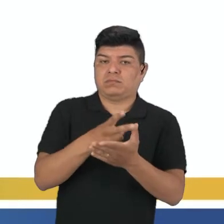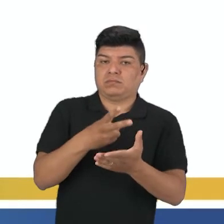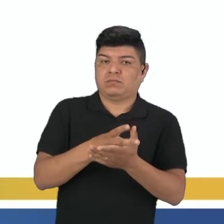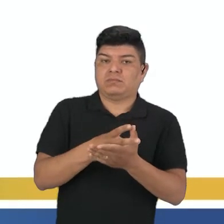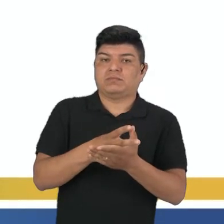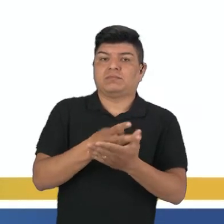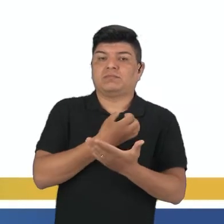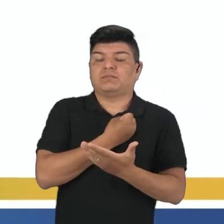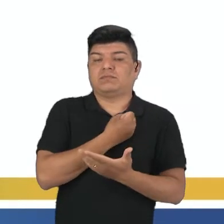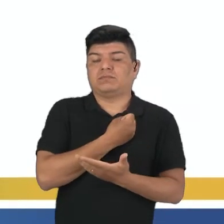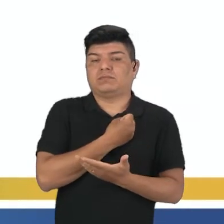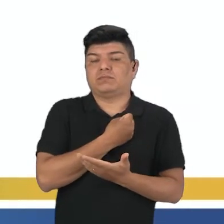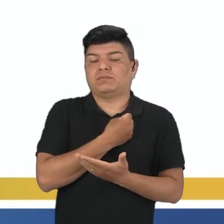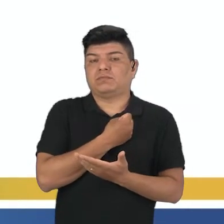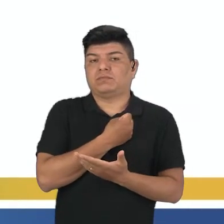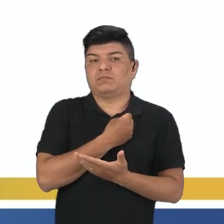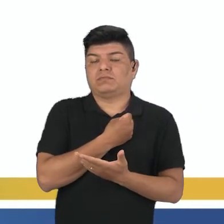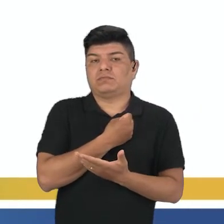com números